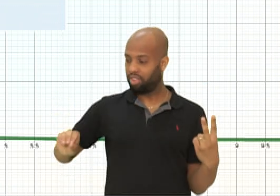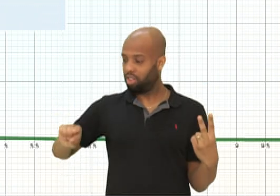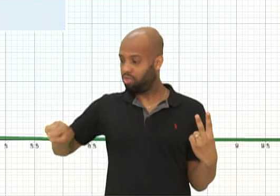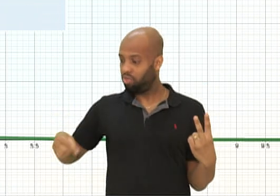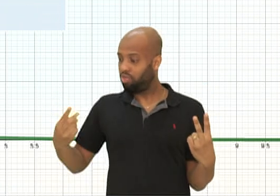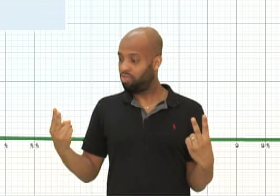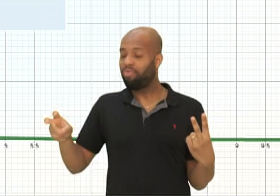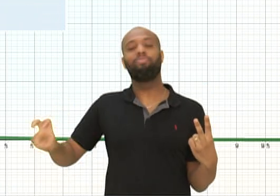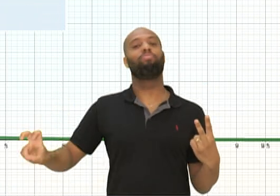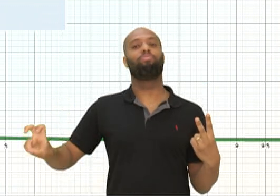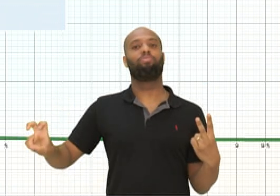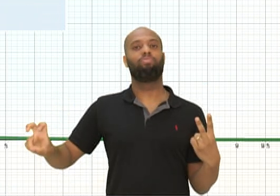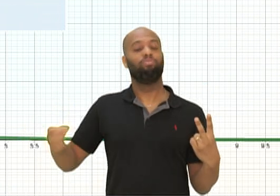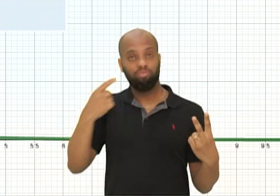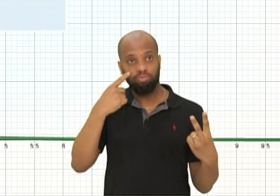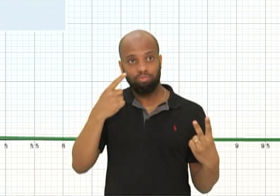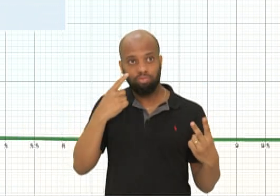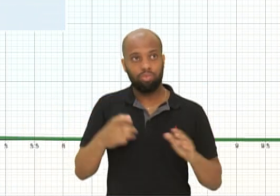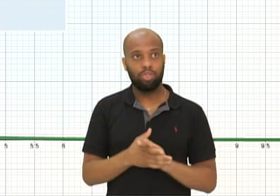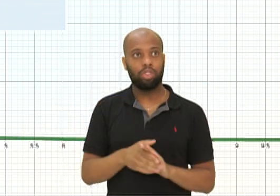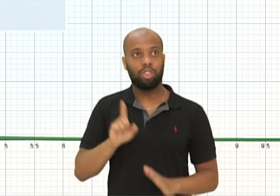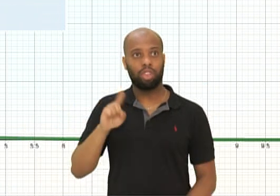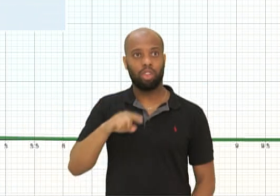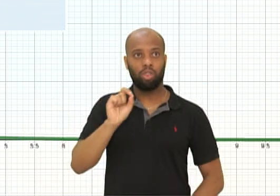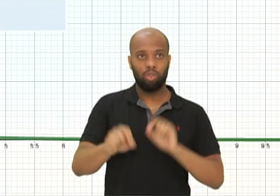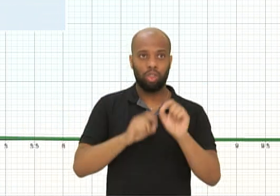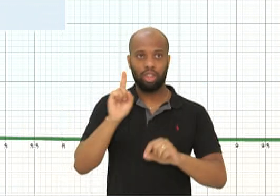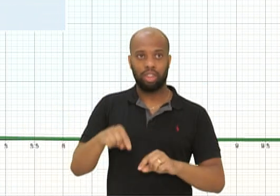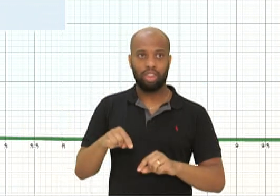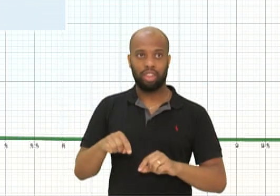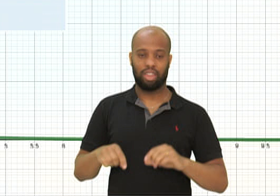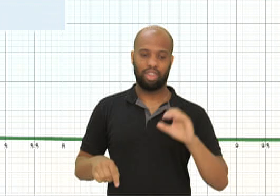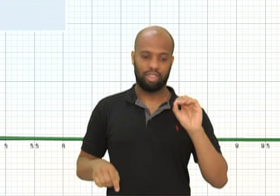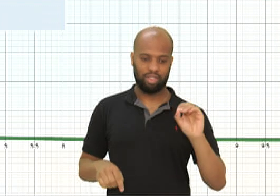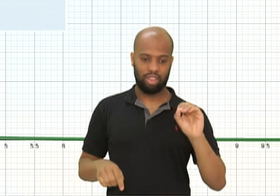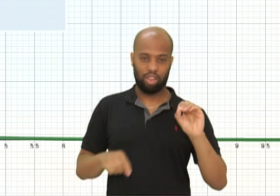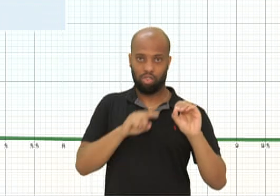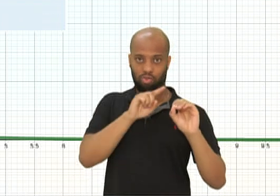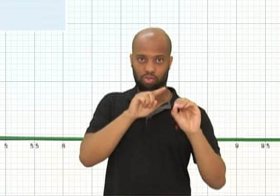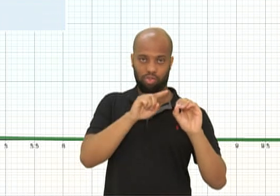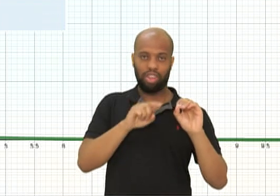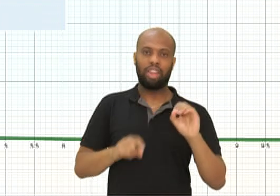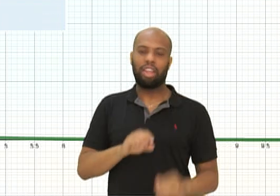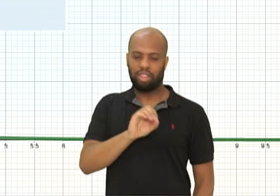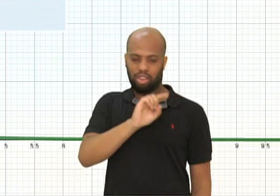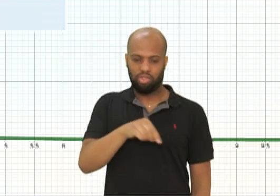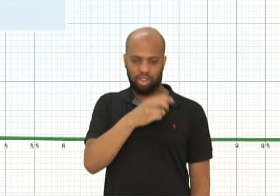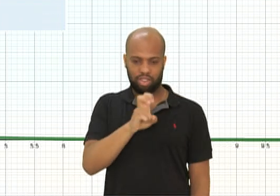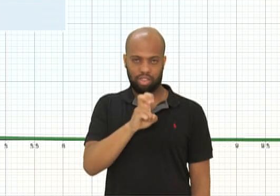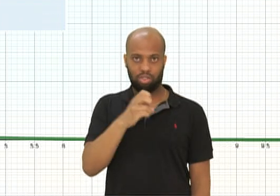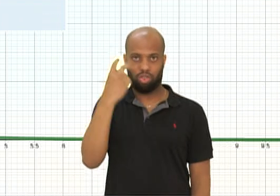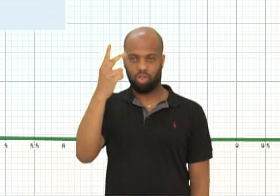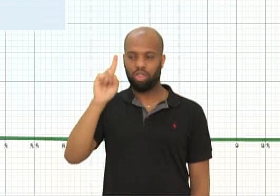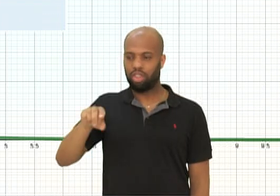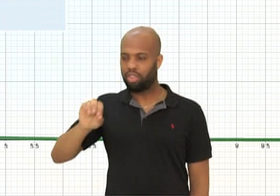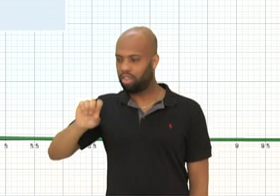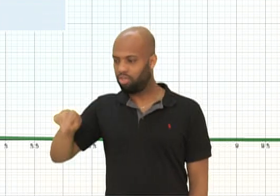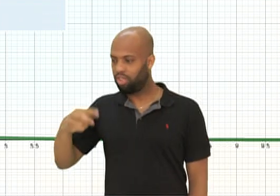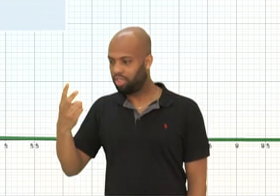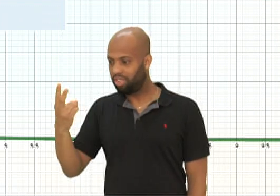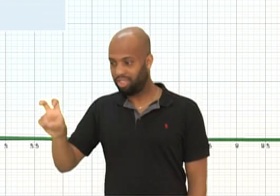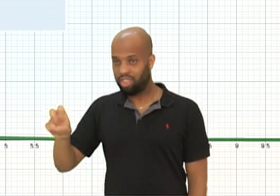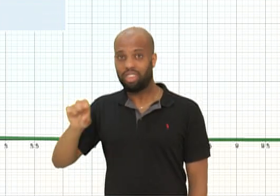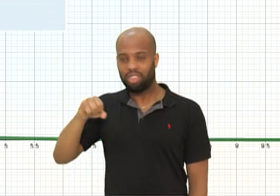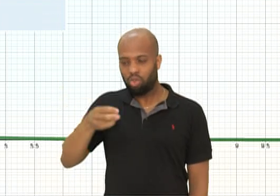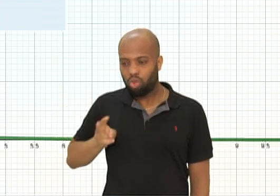igual a 2, encontrou 0,25, que é o 0,5 elevado a 2, né? 0,5 vezes 0,5 dá 0,25. E se